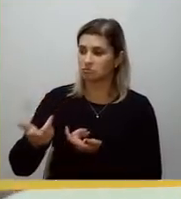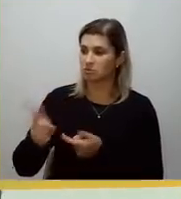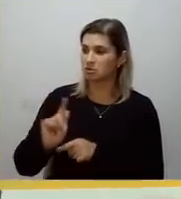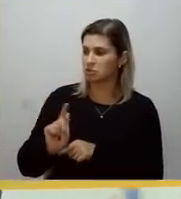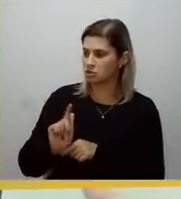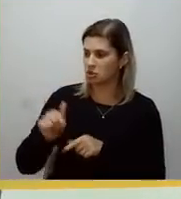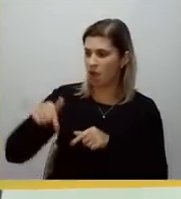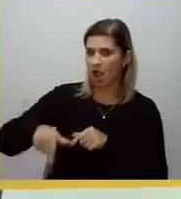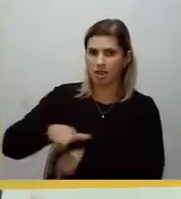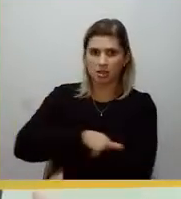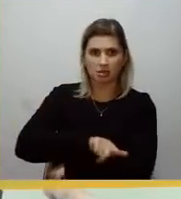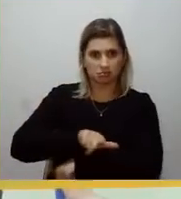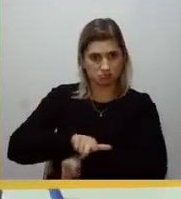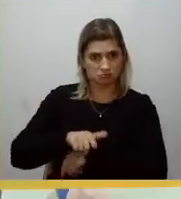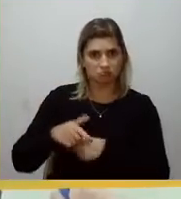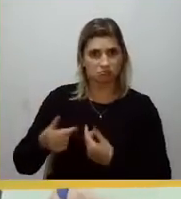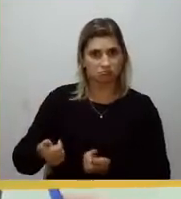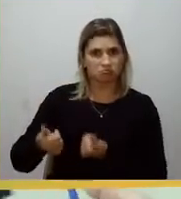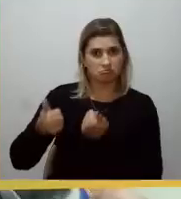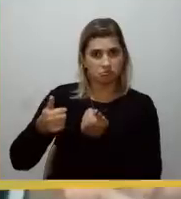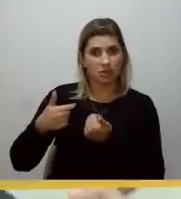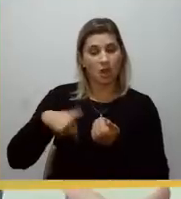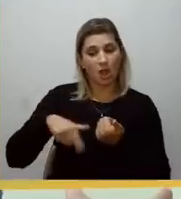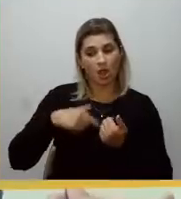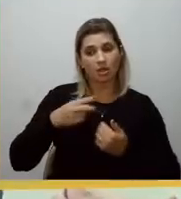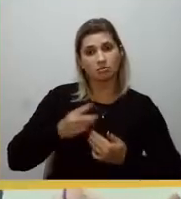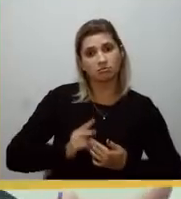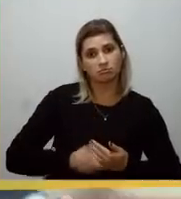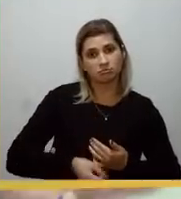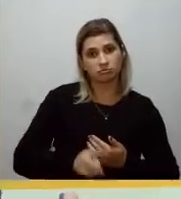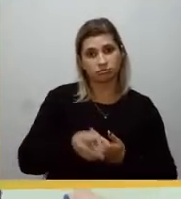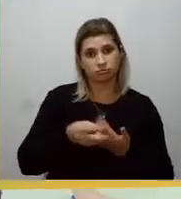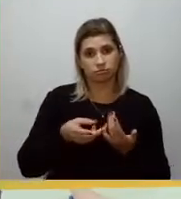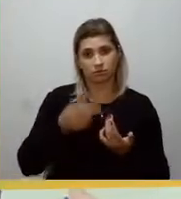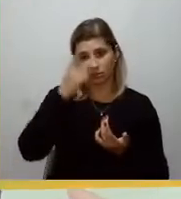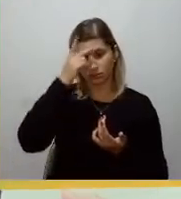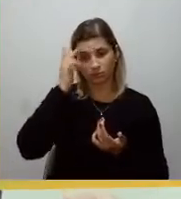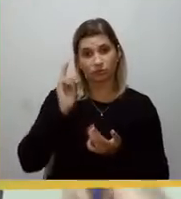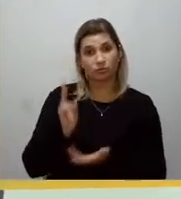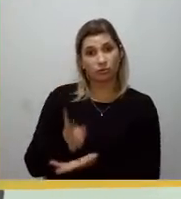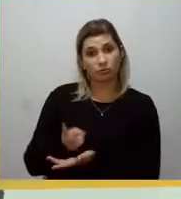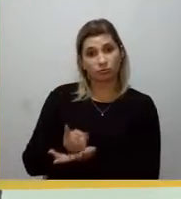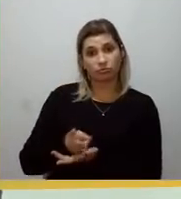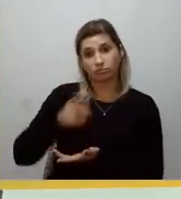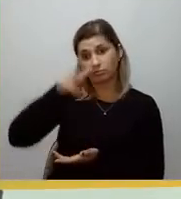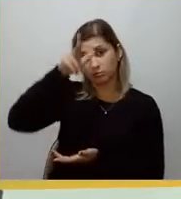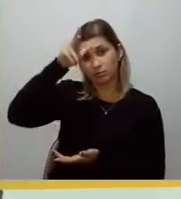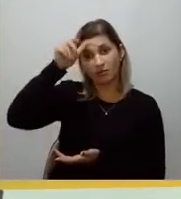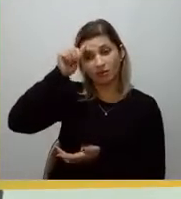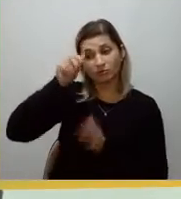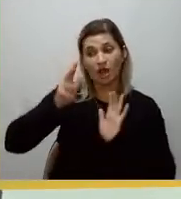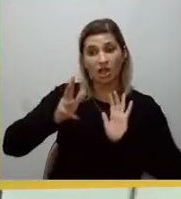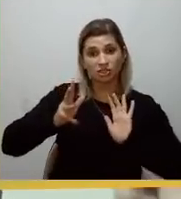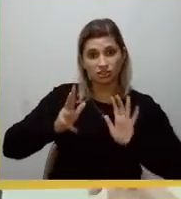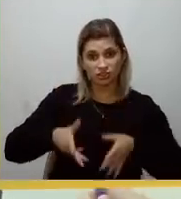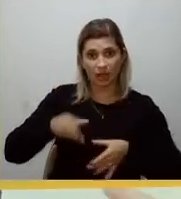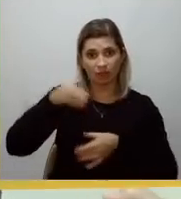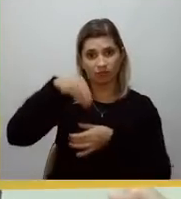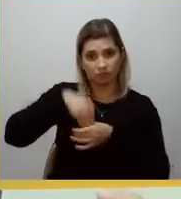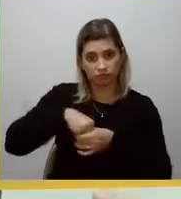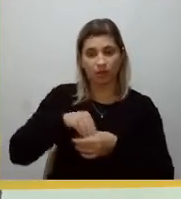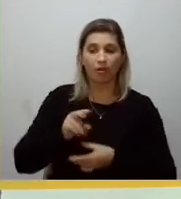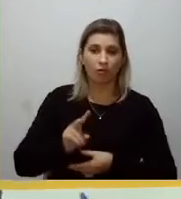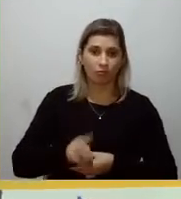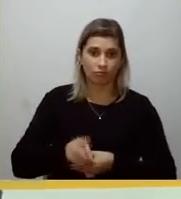demos continuidade. Essas pessoas estavam na prefeitura, continuaram na prefeitura. Mas, de forma clara, eu